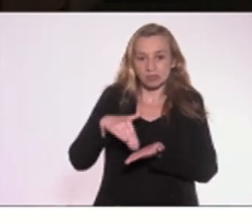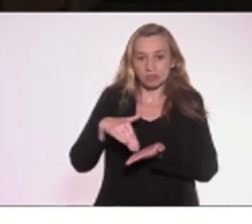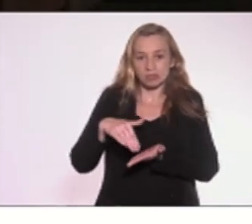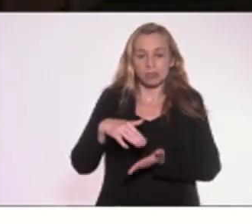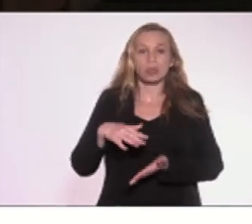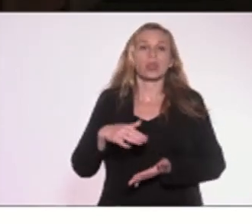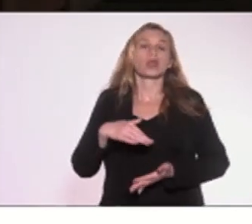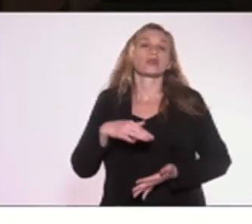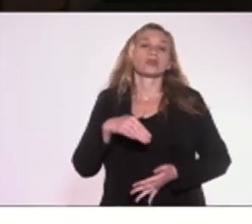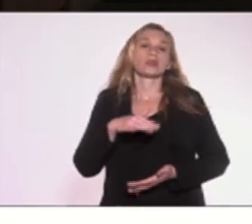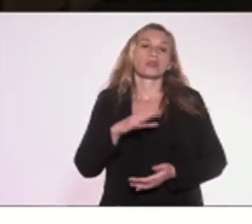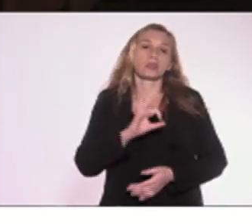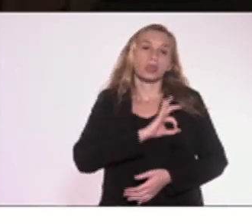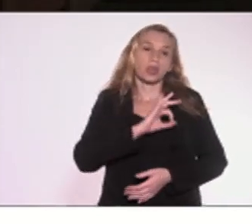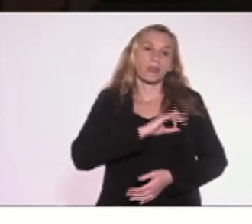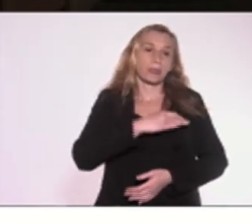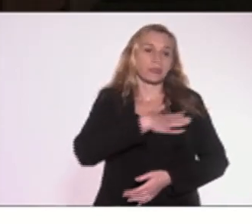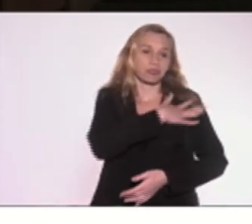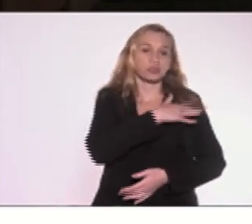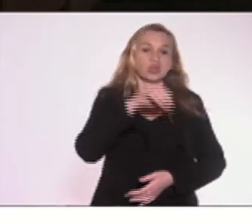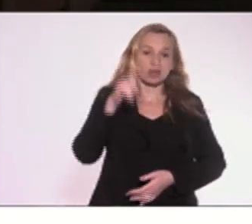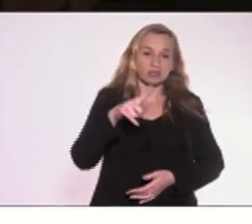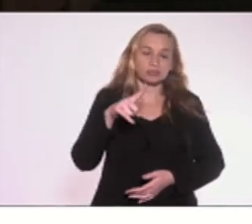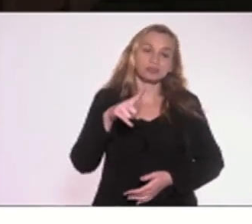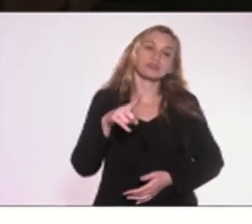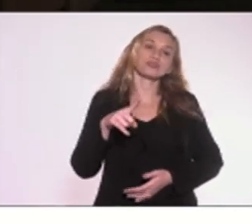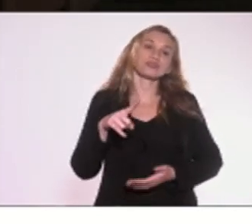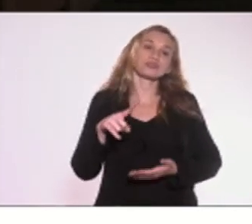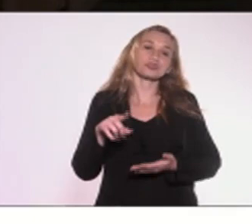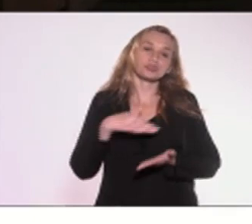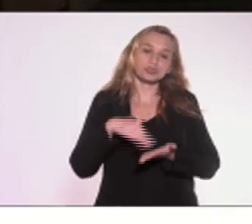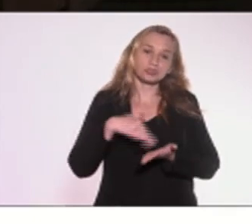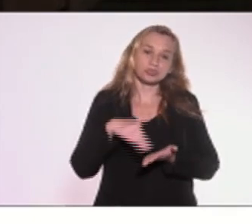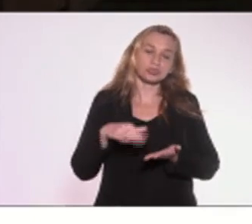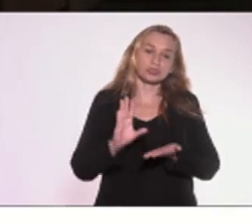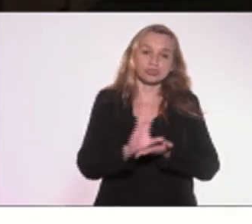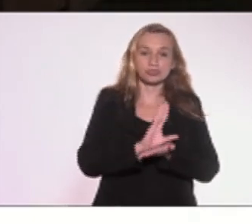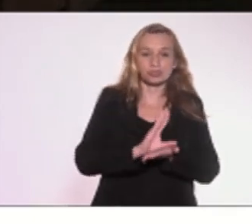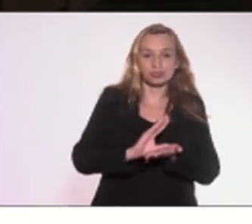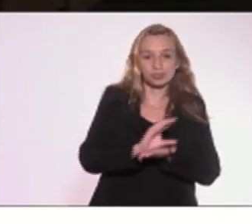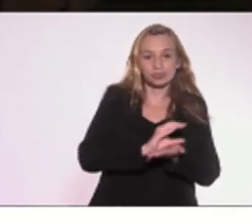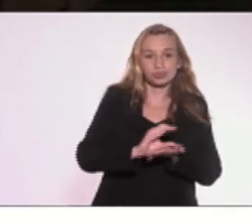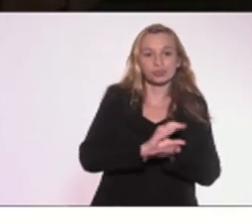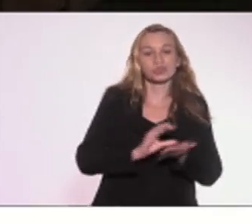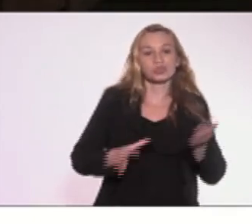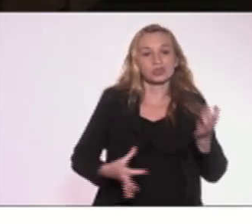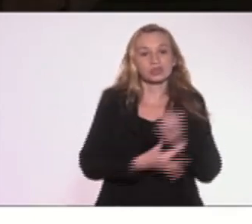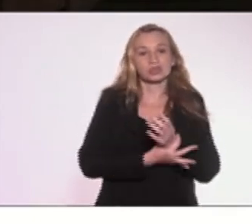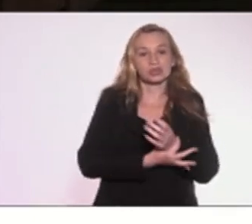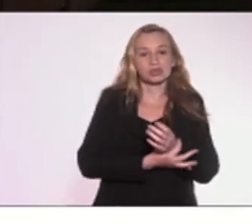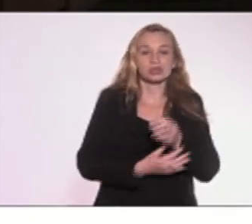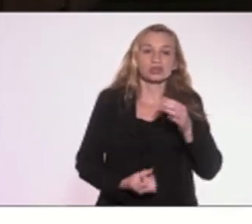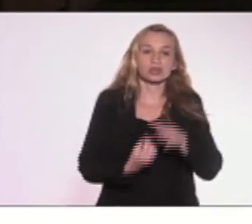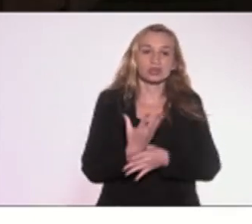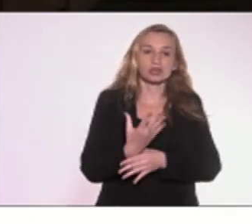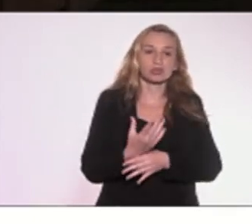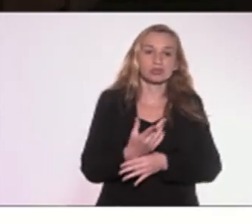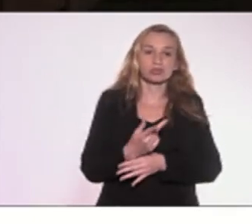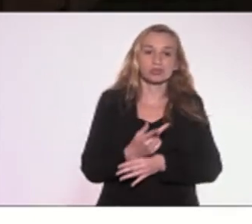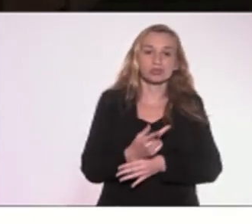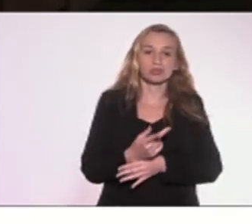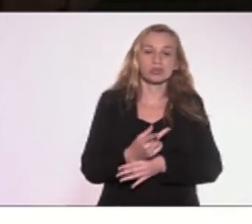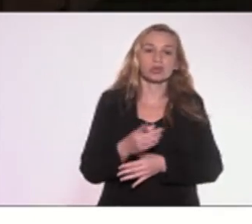uma secretaria. Nós temos um Conselho de Segurança, que é um conselho formado por notáveis,